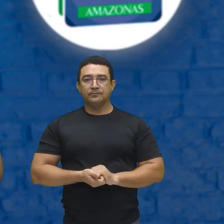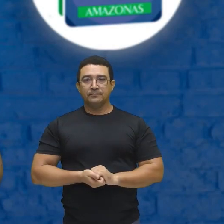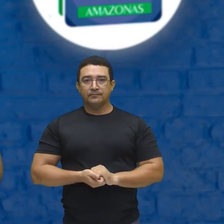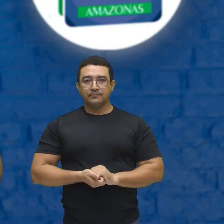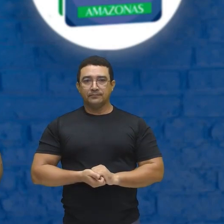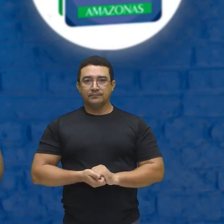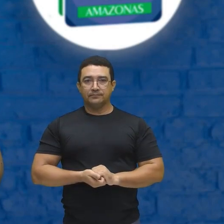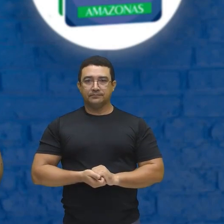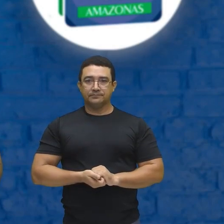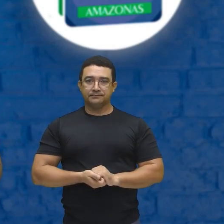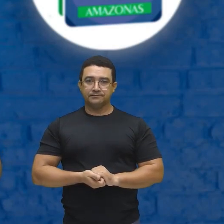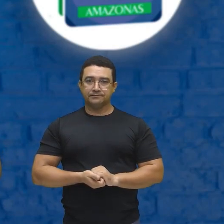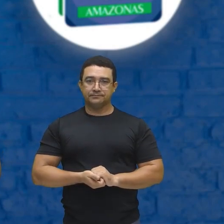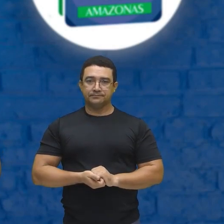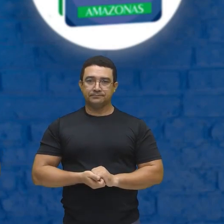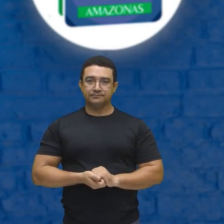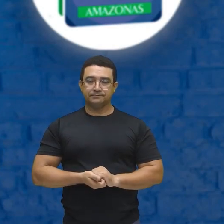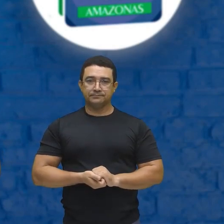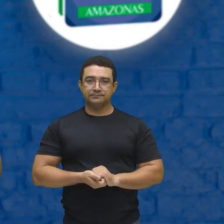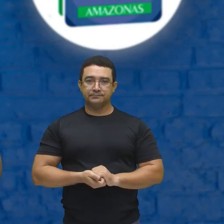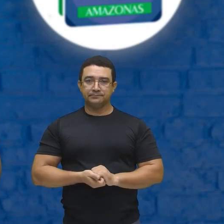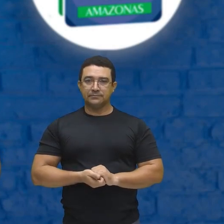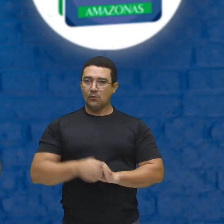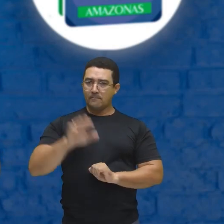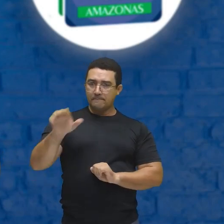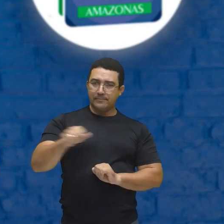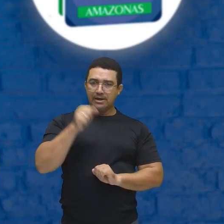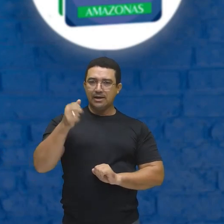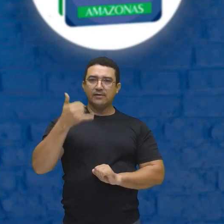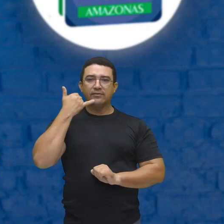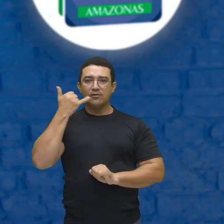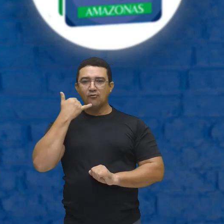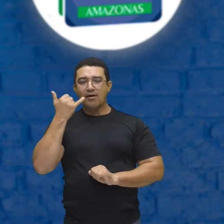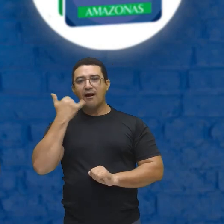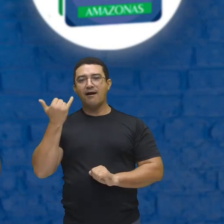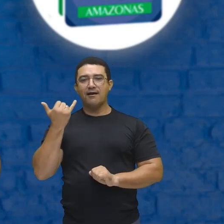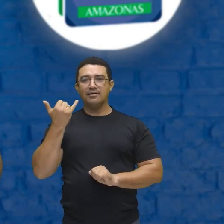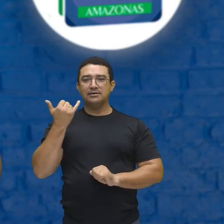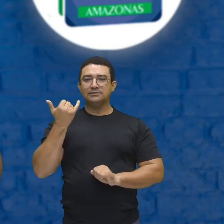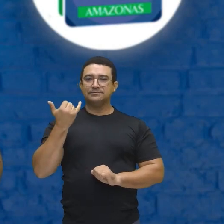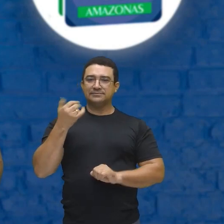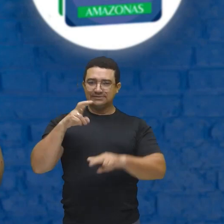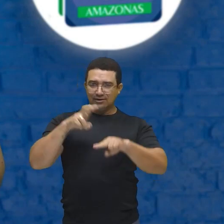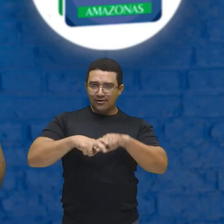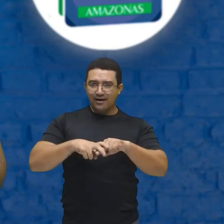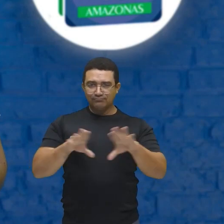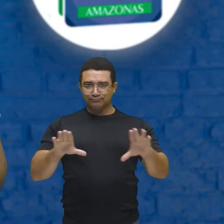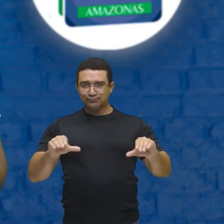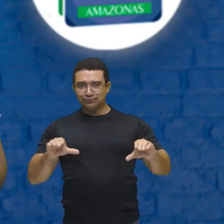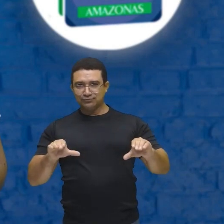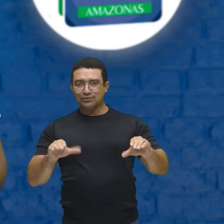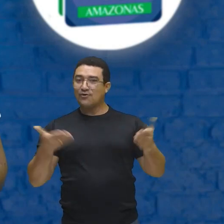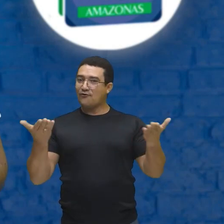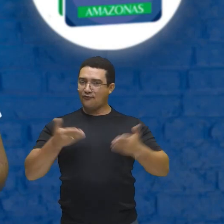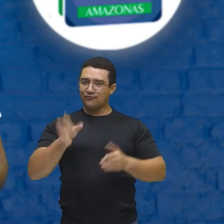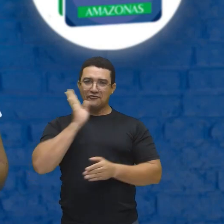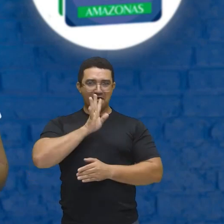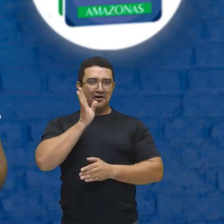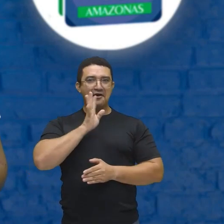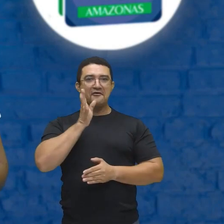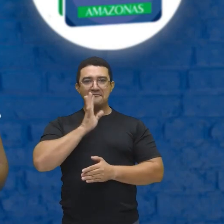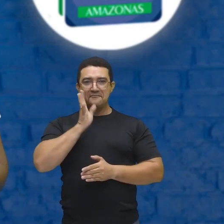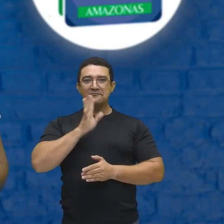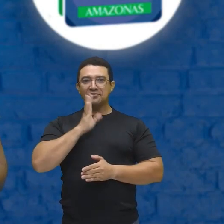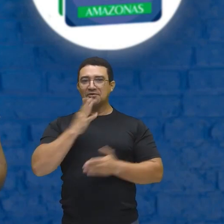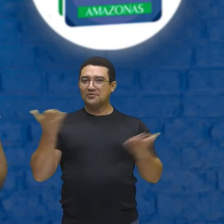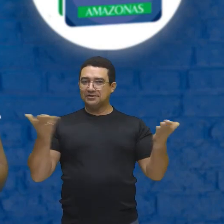dar um tempinho, hein? Pega seu lápis, eu sei que você está largado aí na cadeira, no sofá, porque hoje foi muito bacana o nosso programa. Pega o